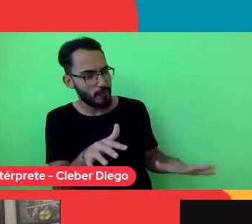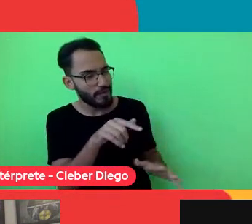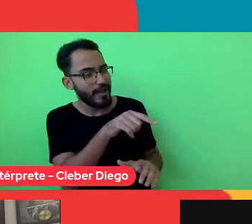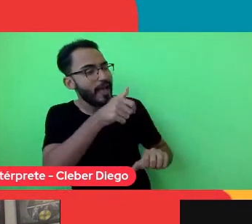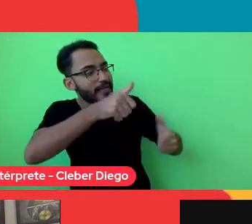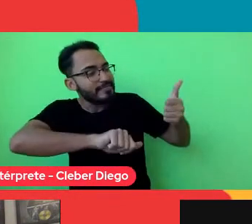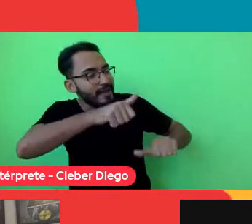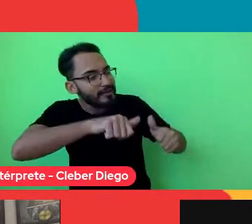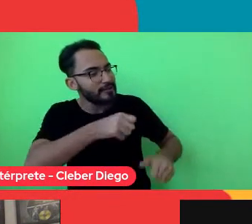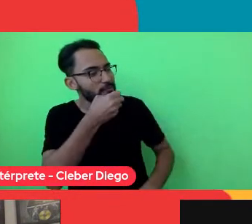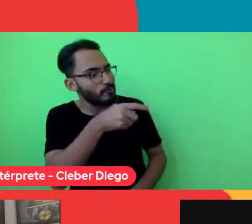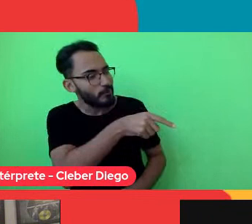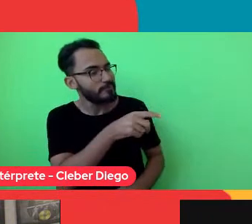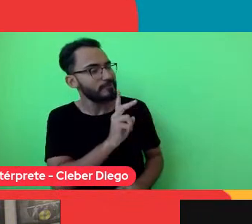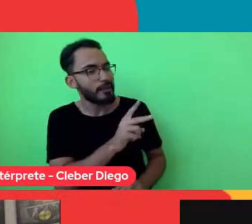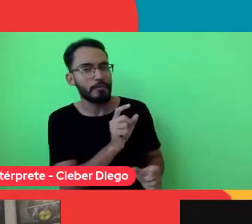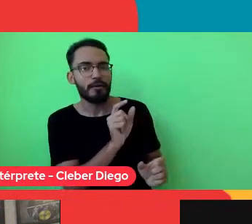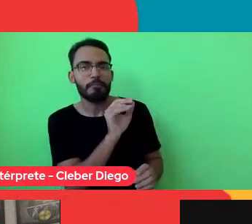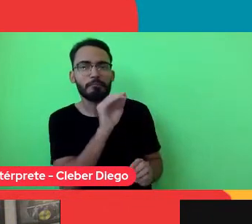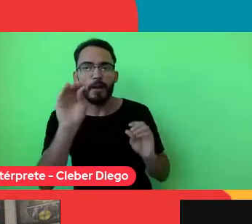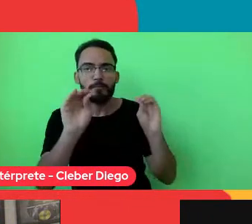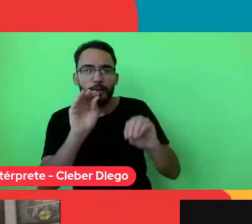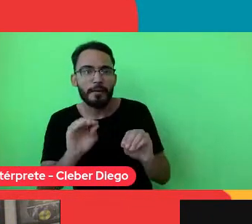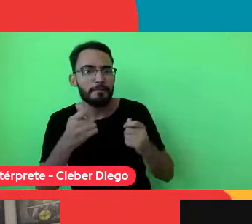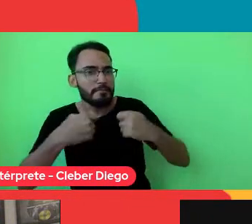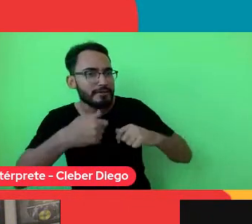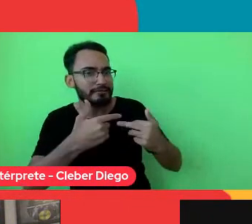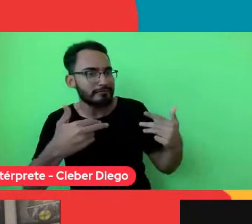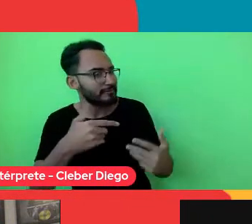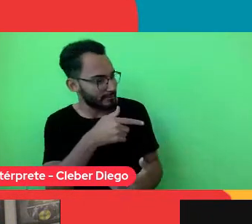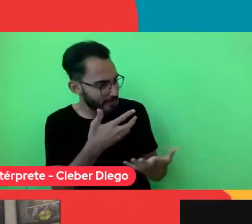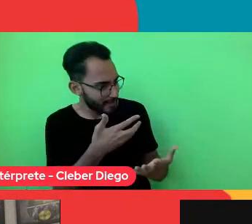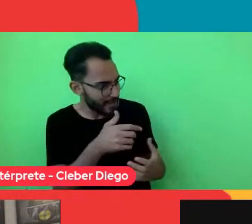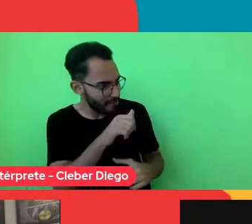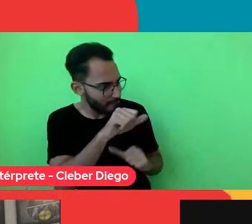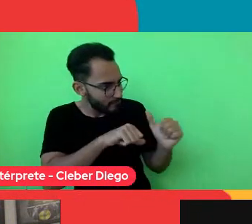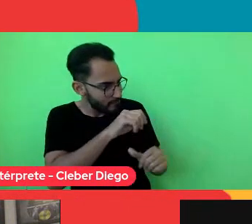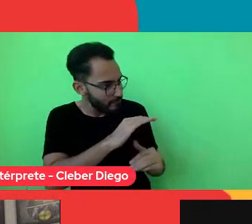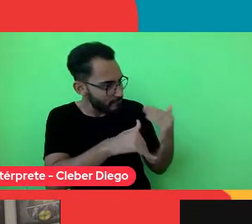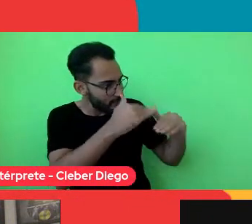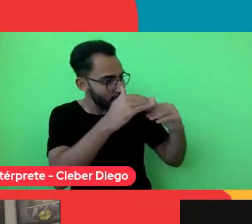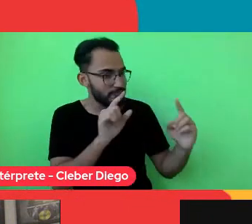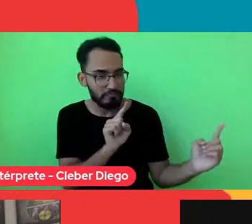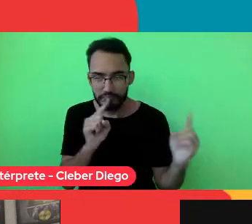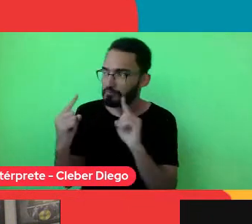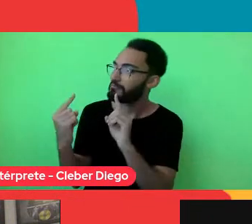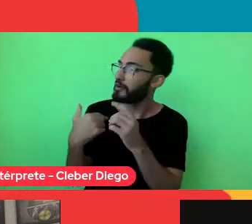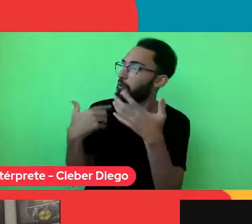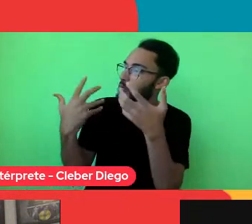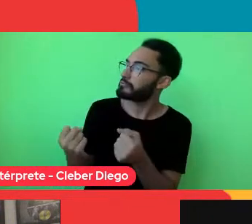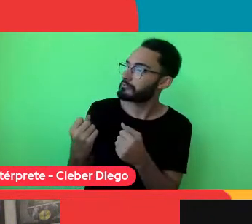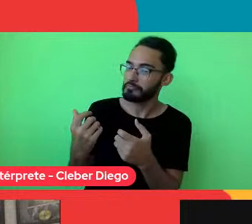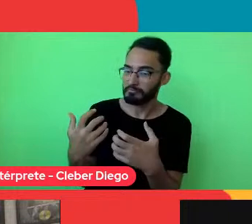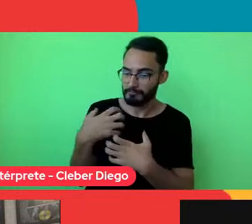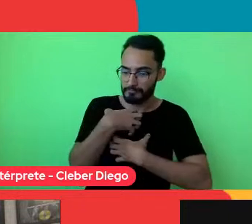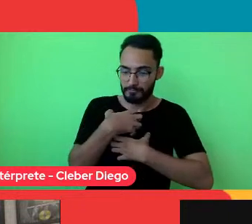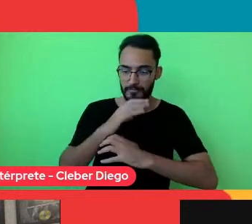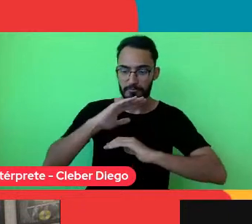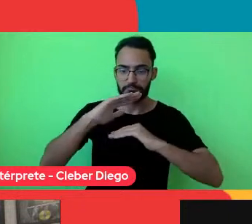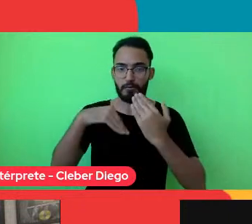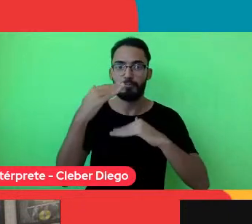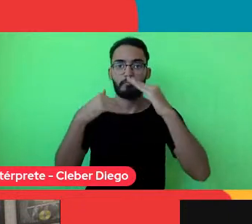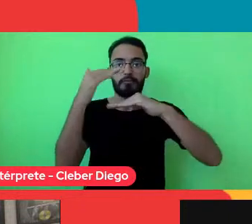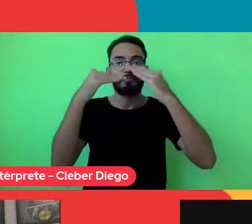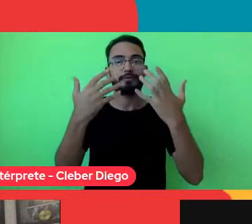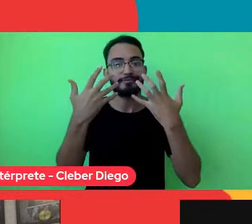Não, você dá tanto pitaco. Enfim, e essa curiosidade foi me levando a crescer, enfim,